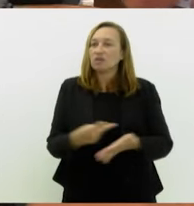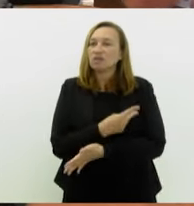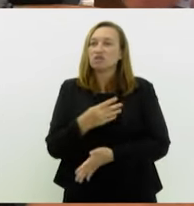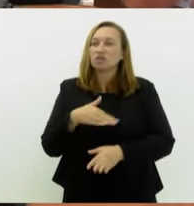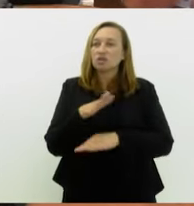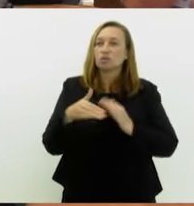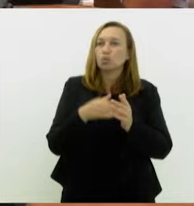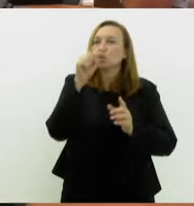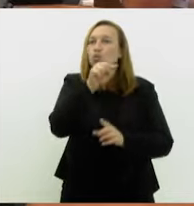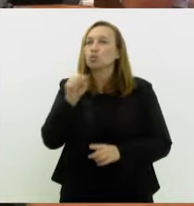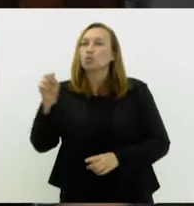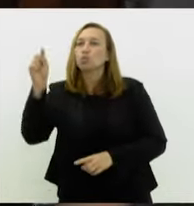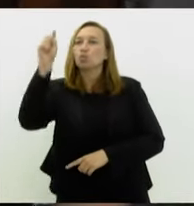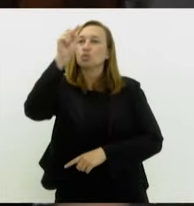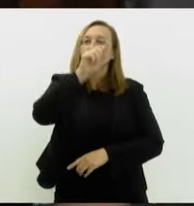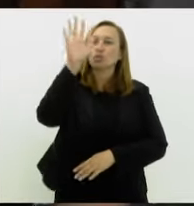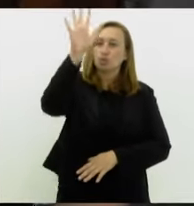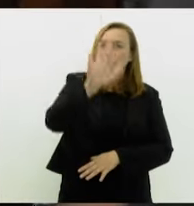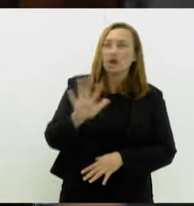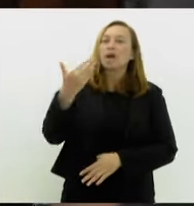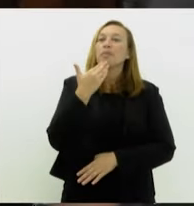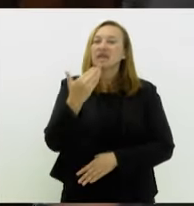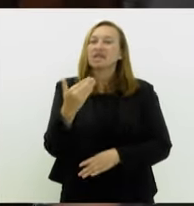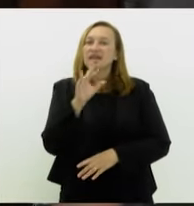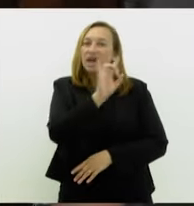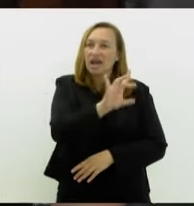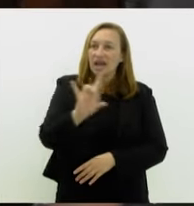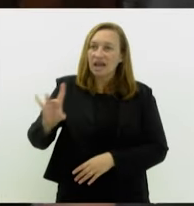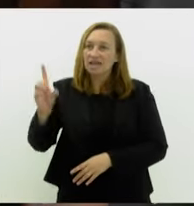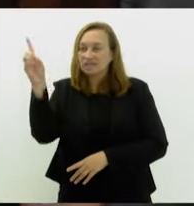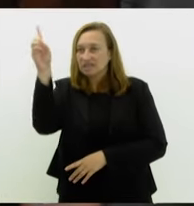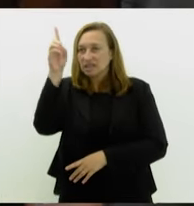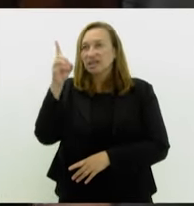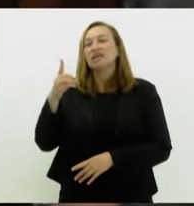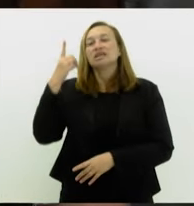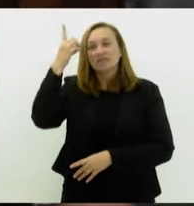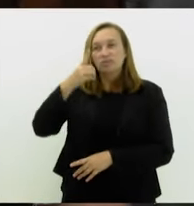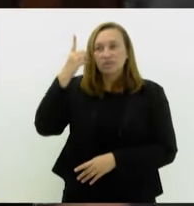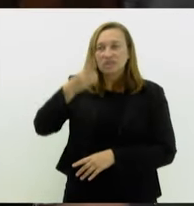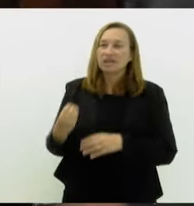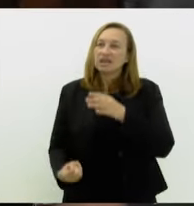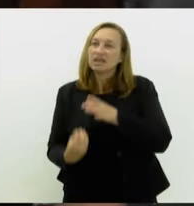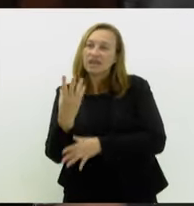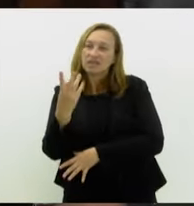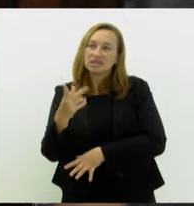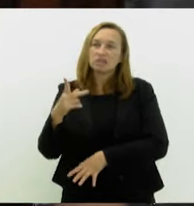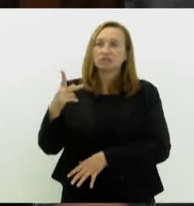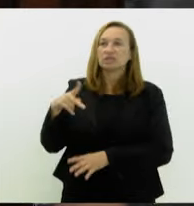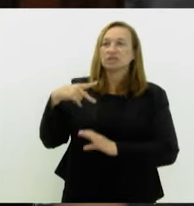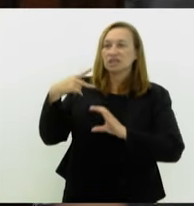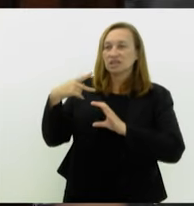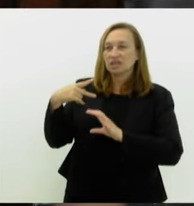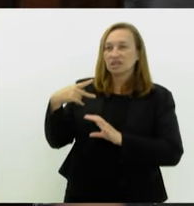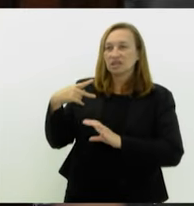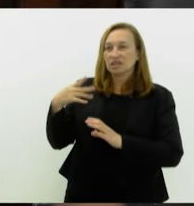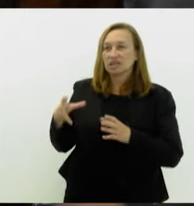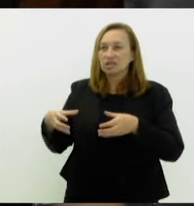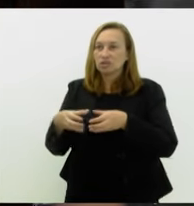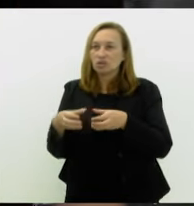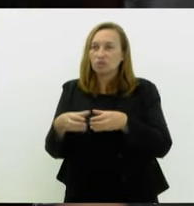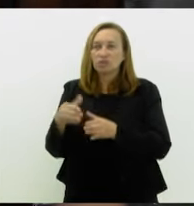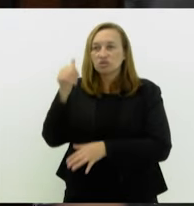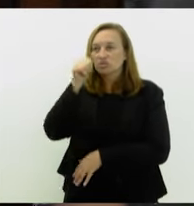emocionante pedir a cada deputada que nas suas bases estimule a criação das câmaras Nós já estamos com mais de